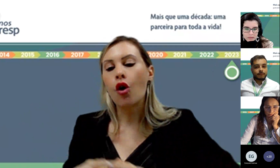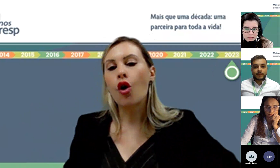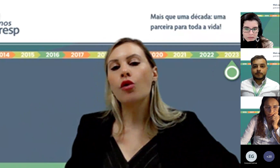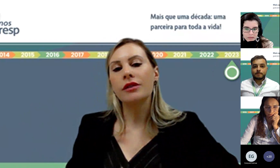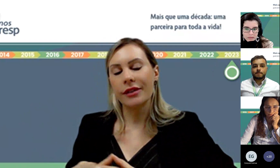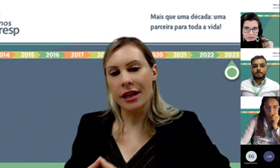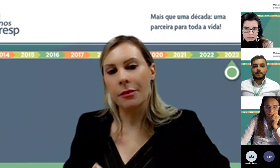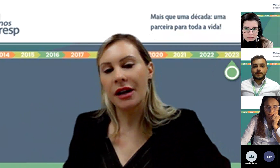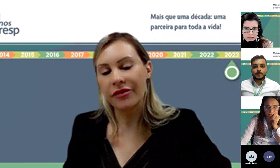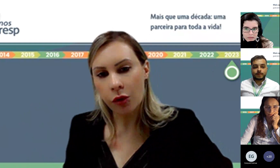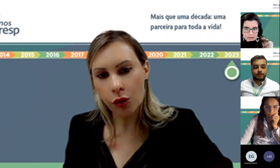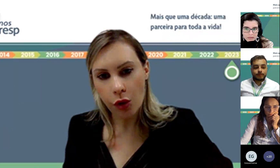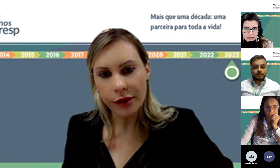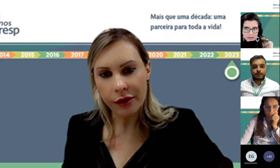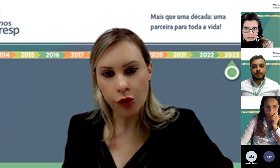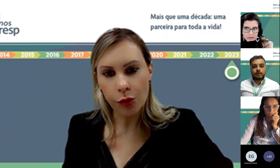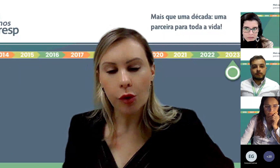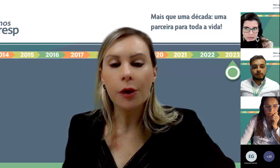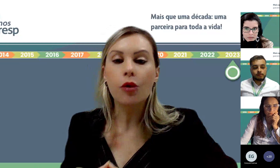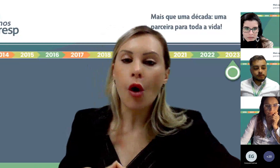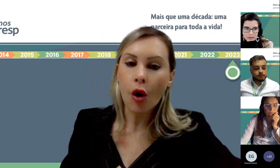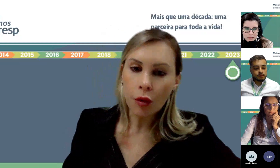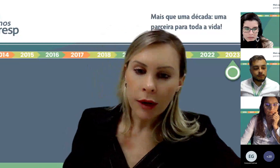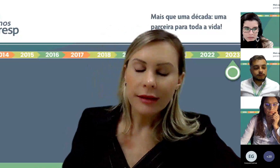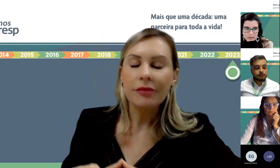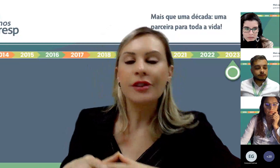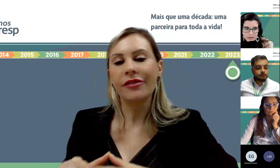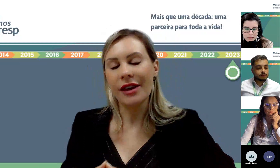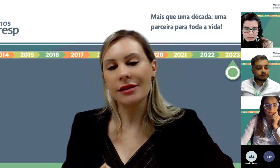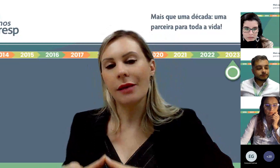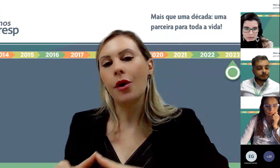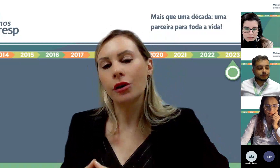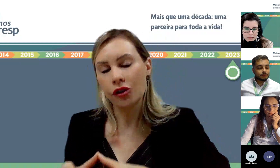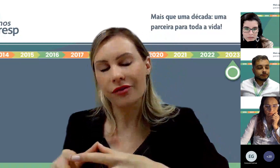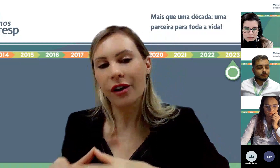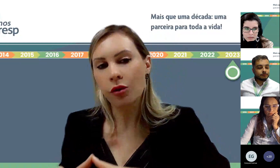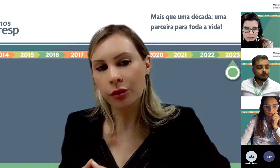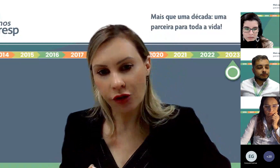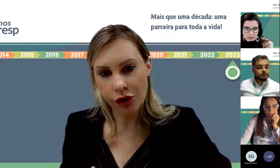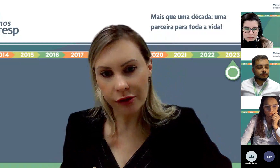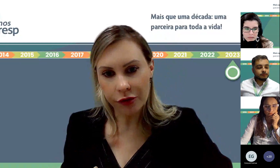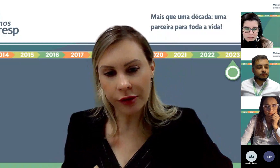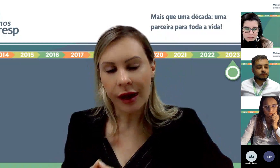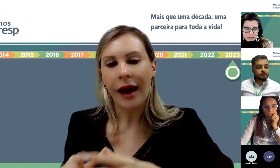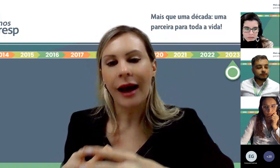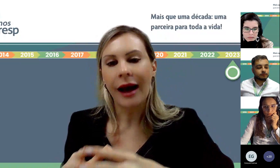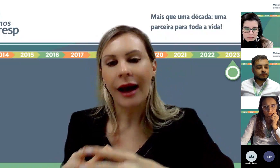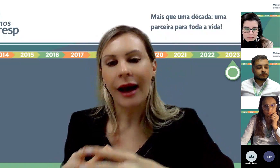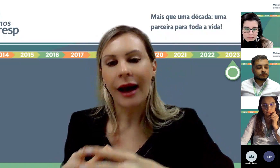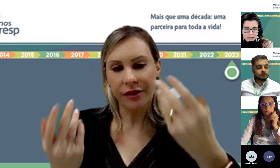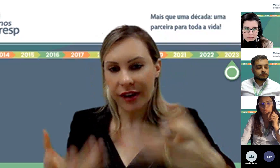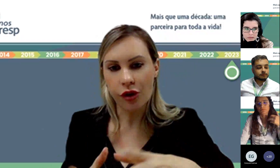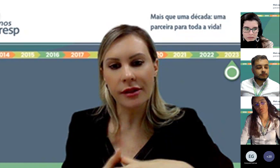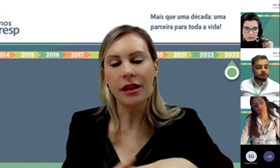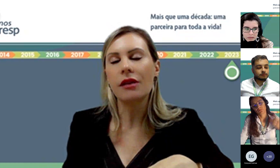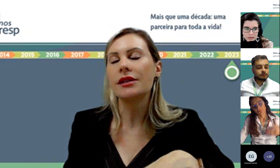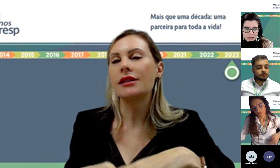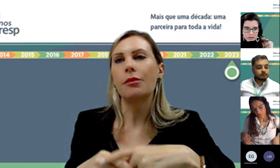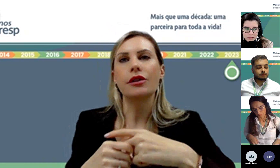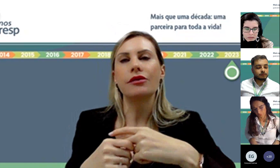aposentar, ou se você quebrar vínculo com o serviço público, ou se você fez aportes facultativos, aí, como você